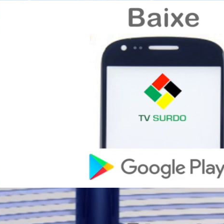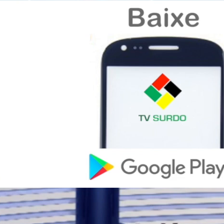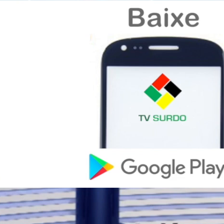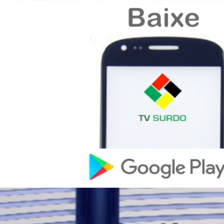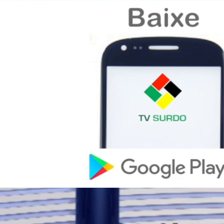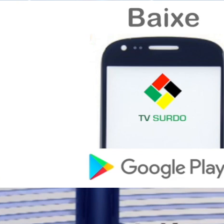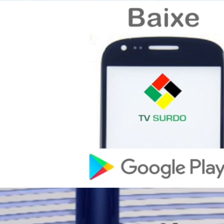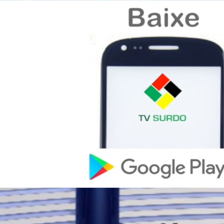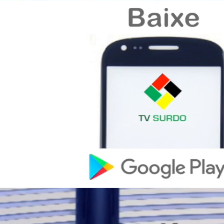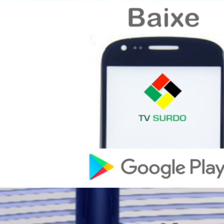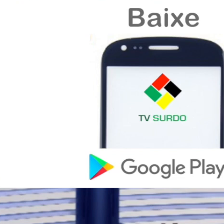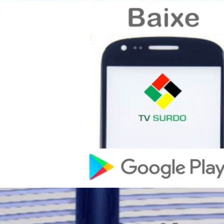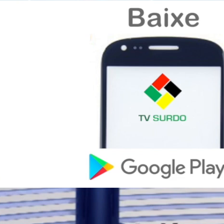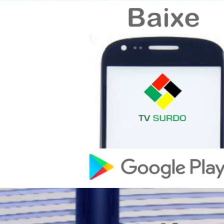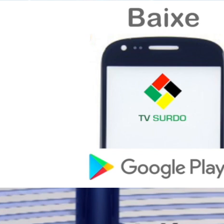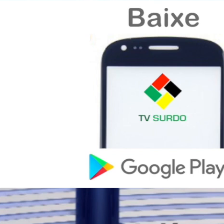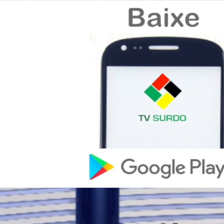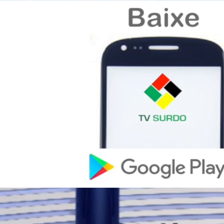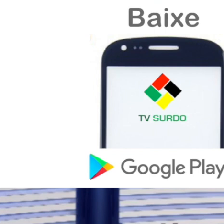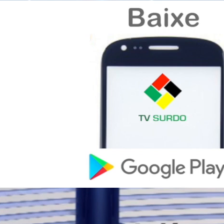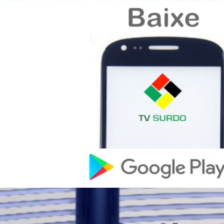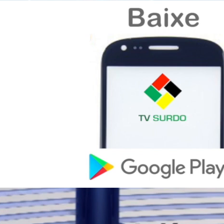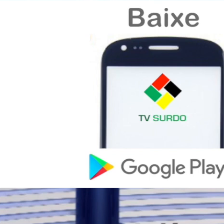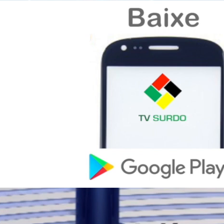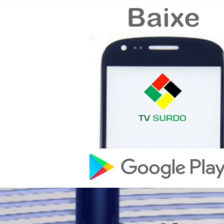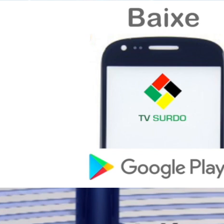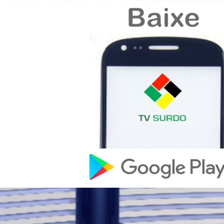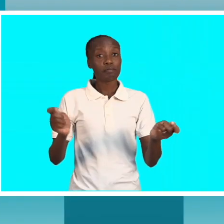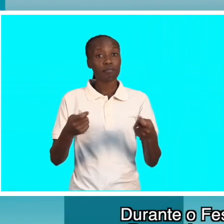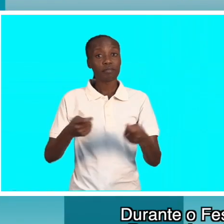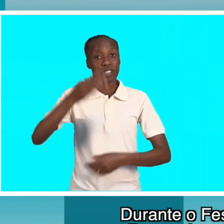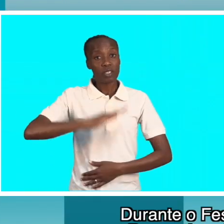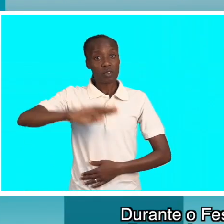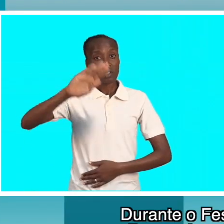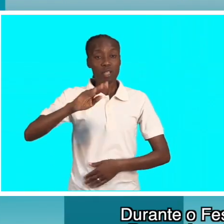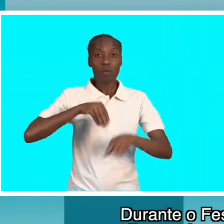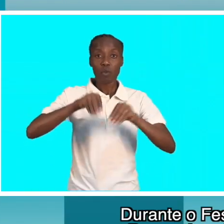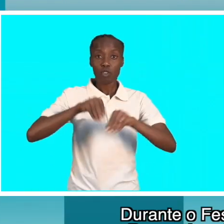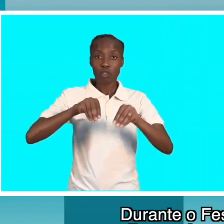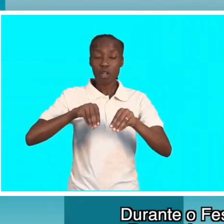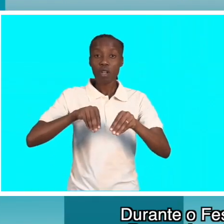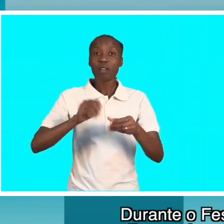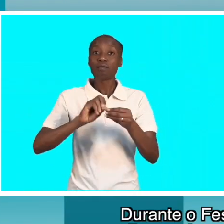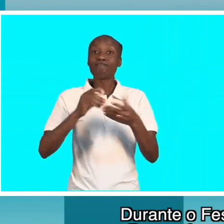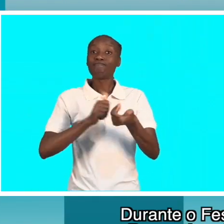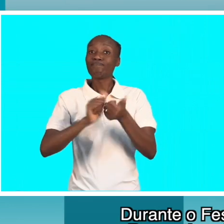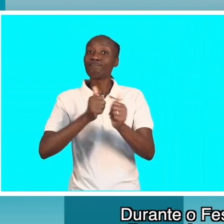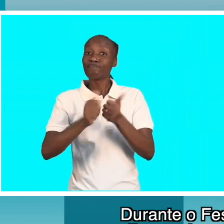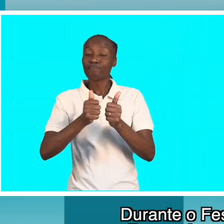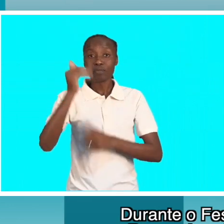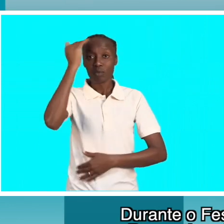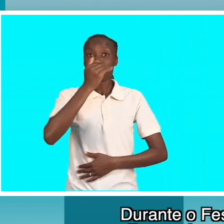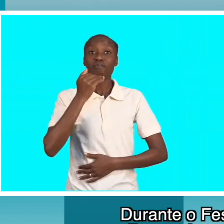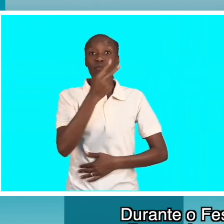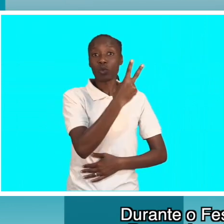períodos de férias, mas também para aumentar o fluxo de negócios dos comerciantes da região. Durante o Festival Nacional dos Jogos